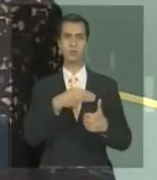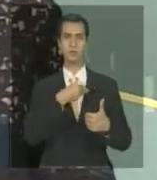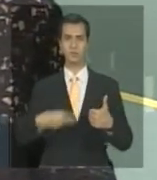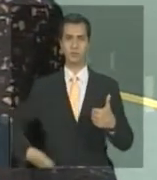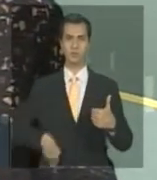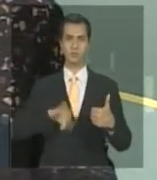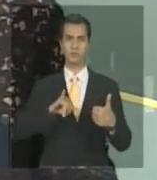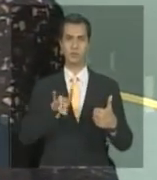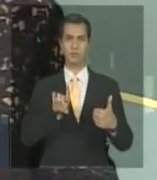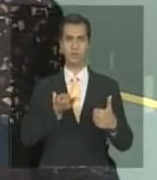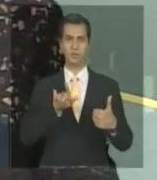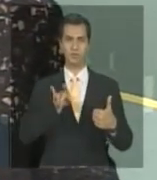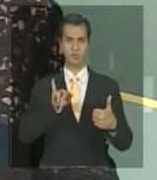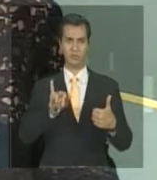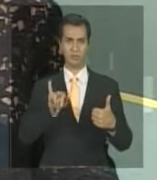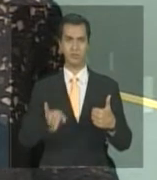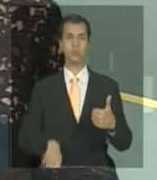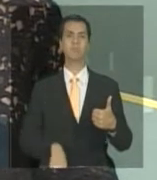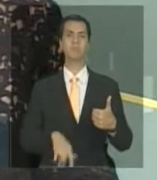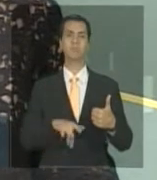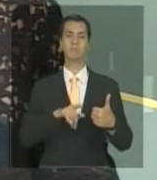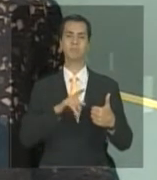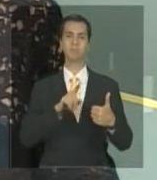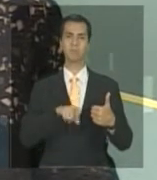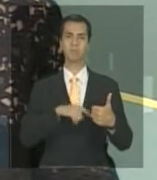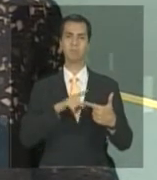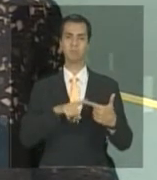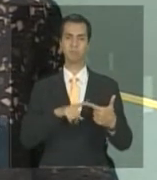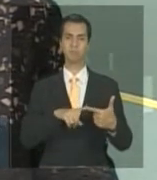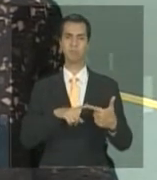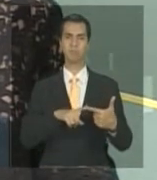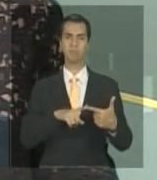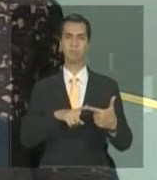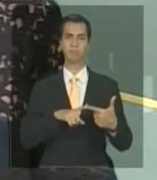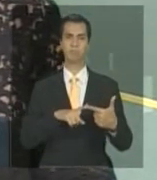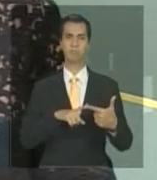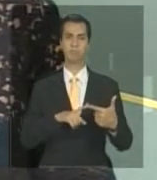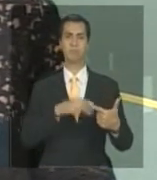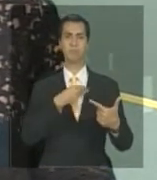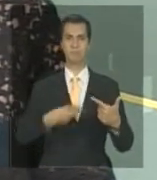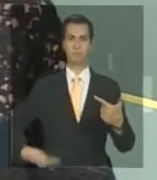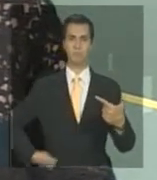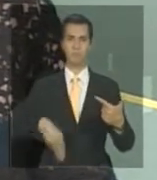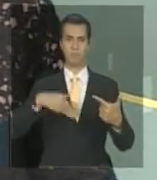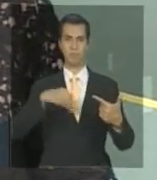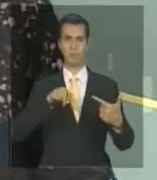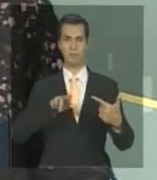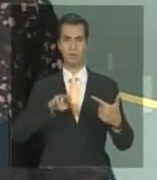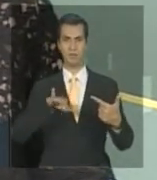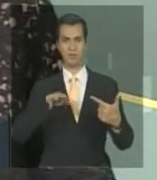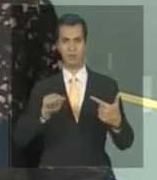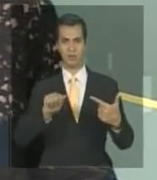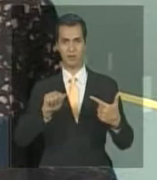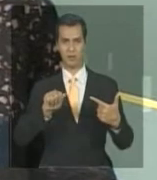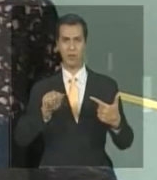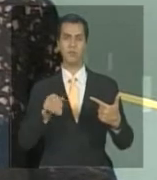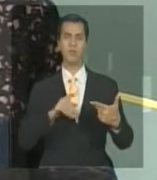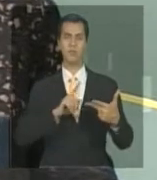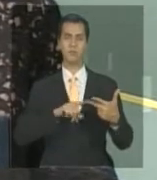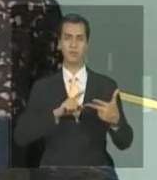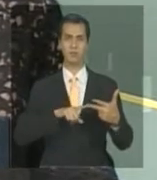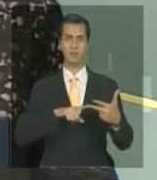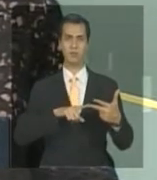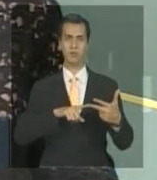Deli Salvati, da Secretaria de Relações Institucionais, Maria do Rosário, da Secretaria de Direitos